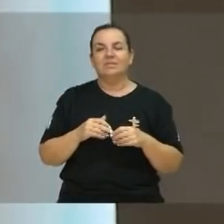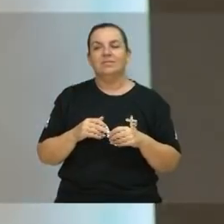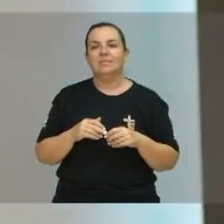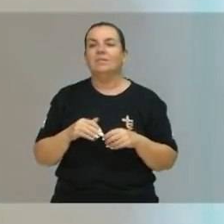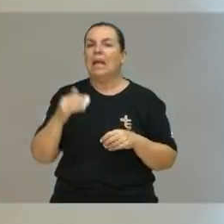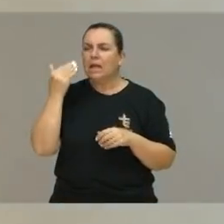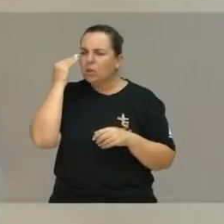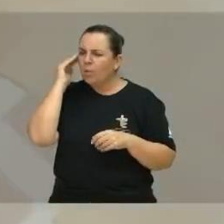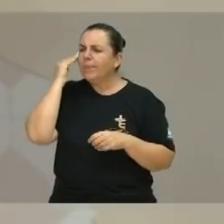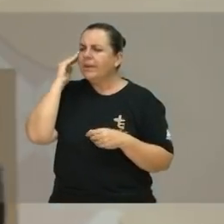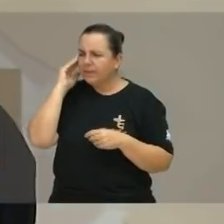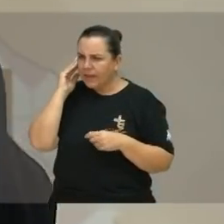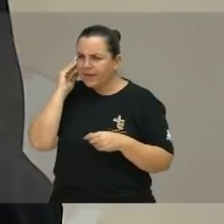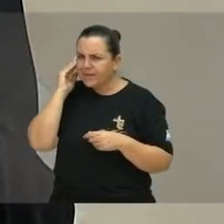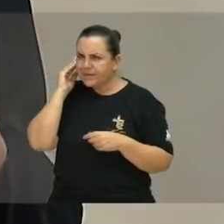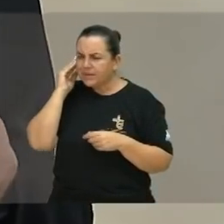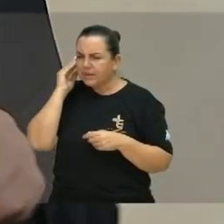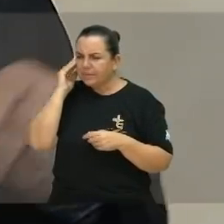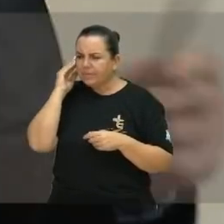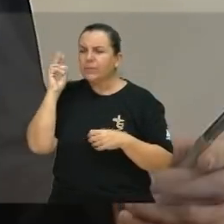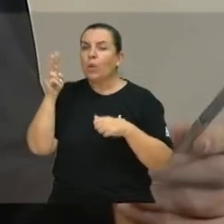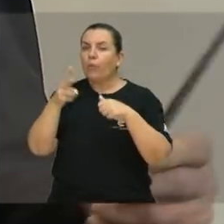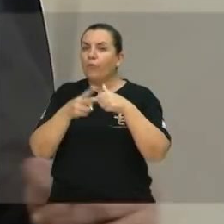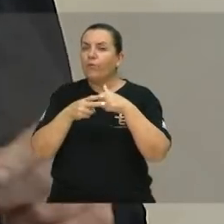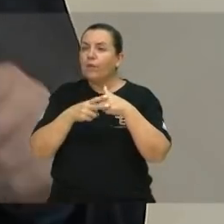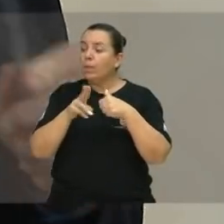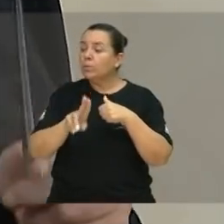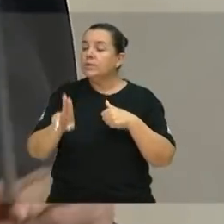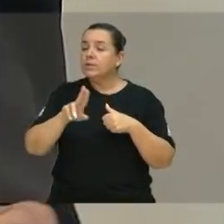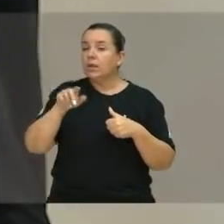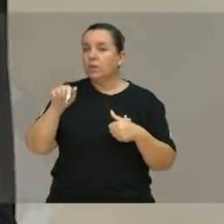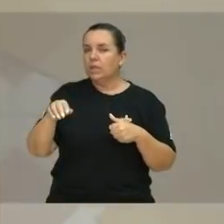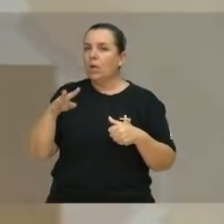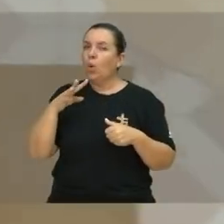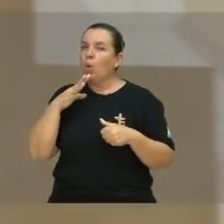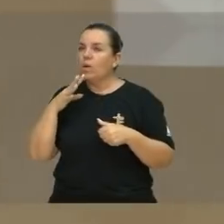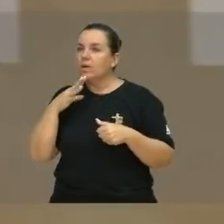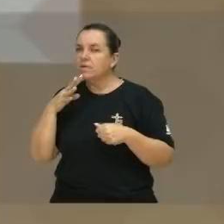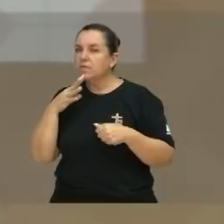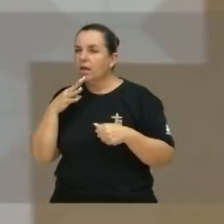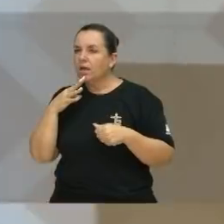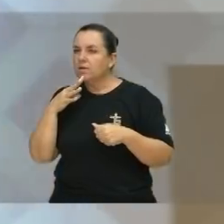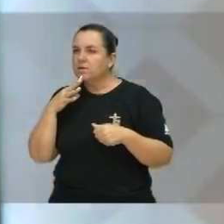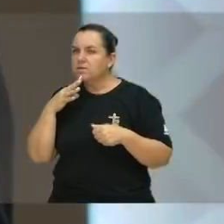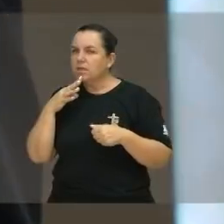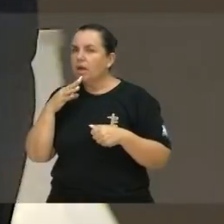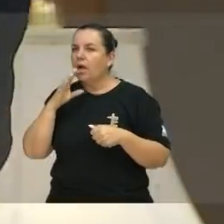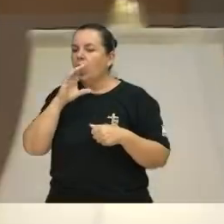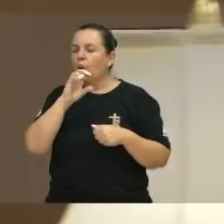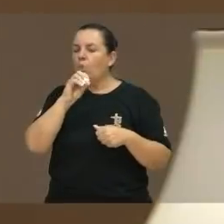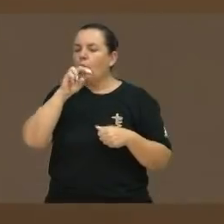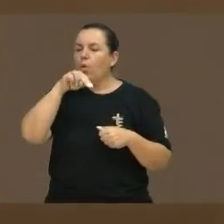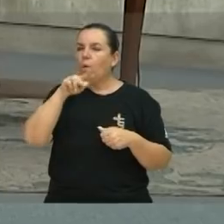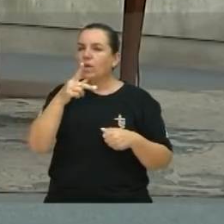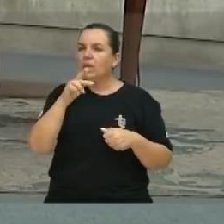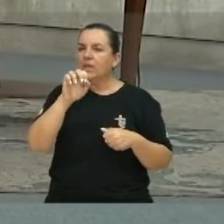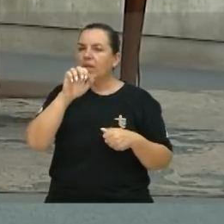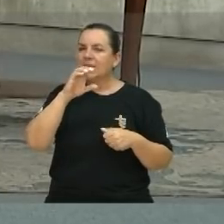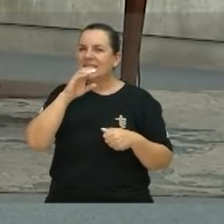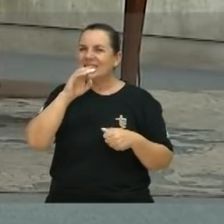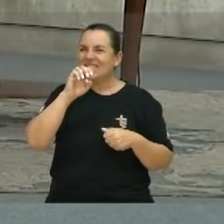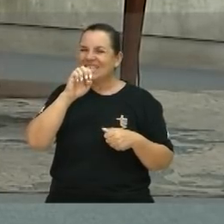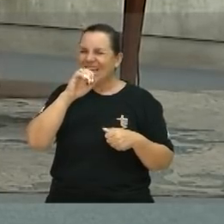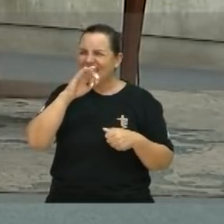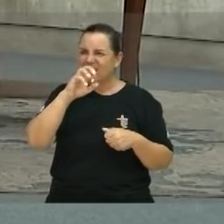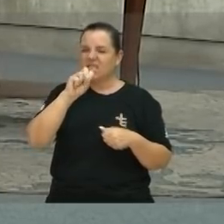preencher o verbo usado aqui conheceis na realidade é assim que está escrito conhece